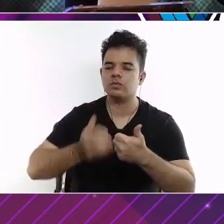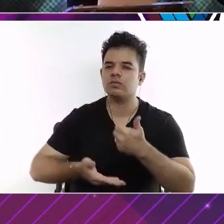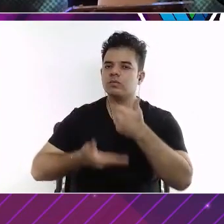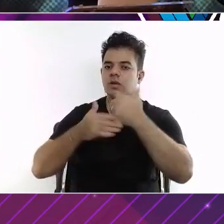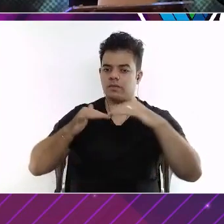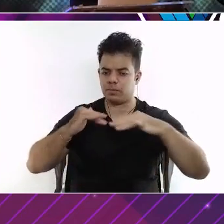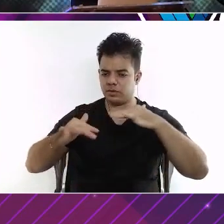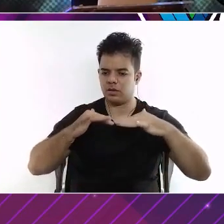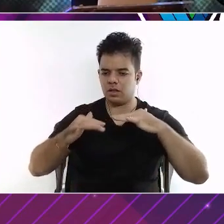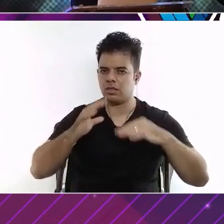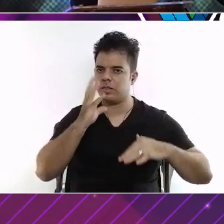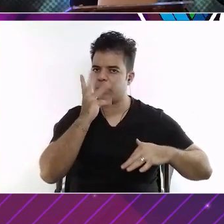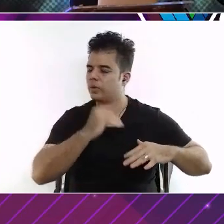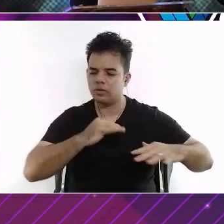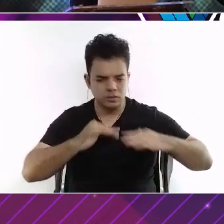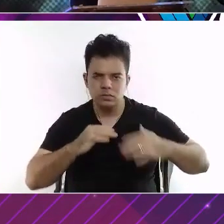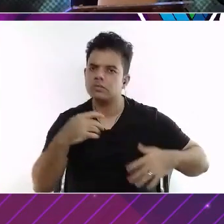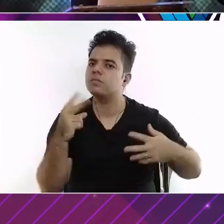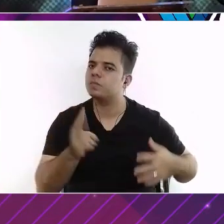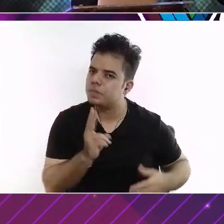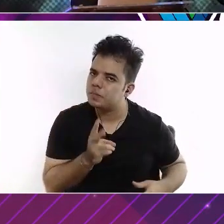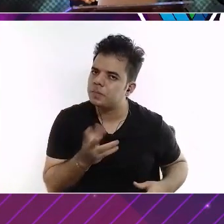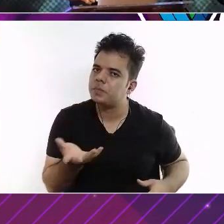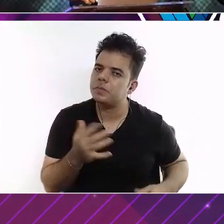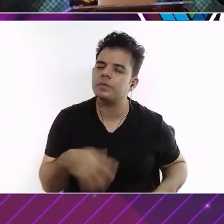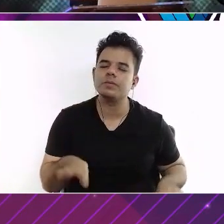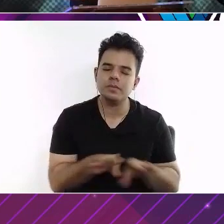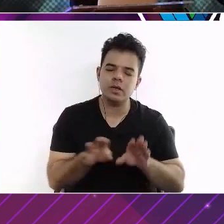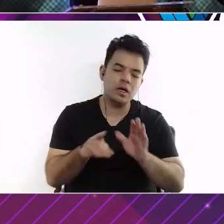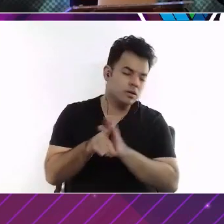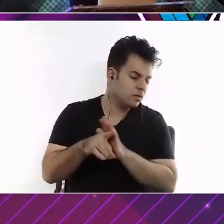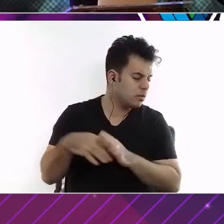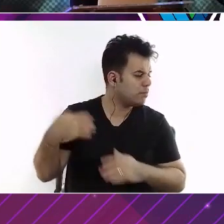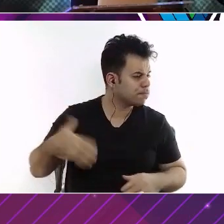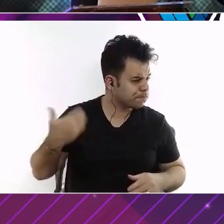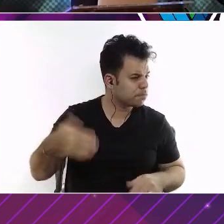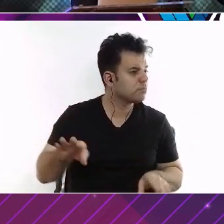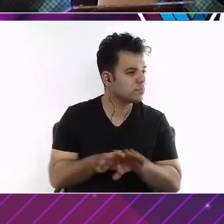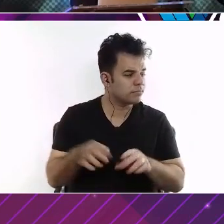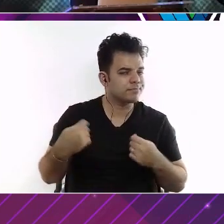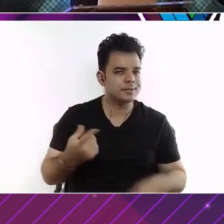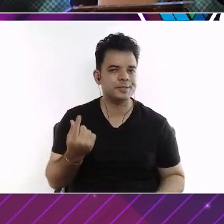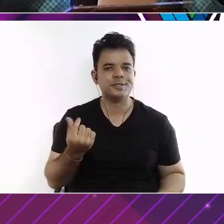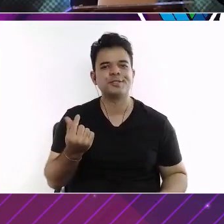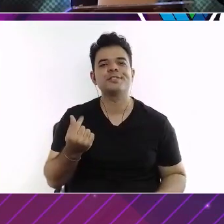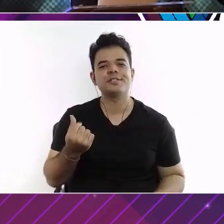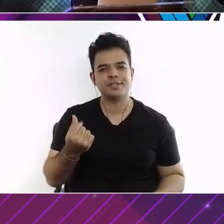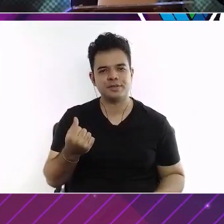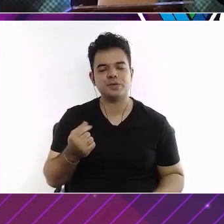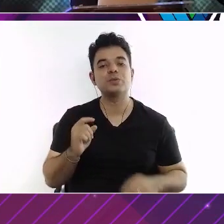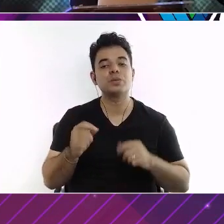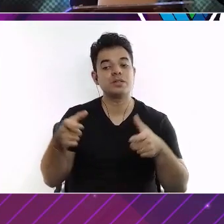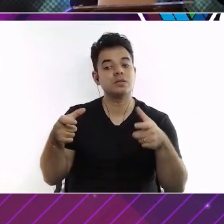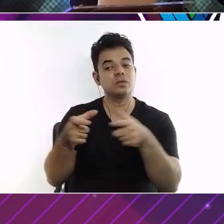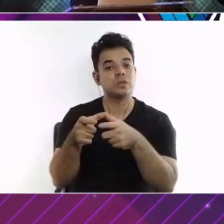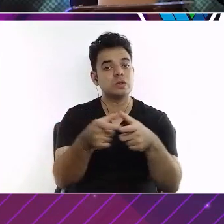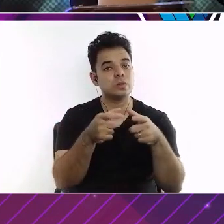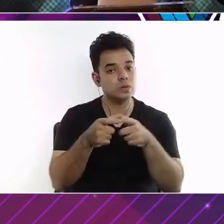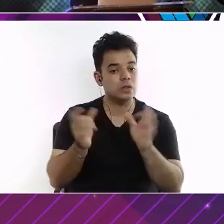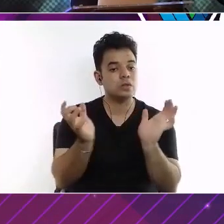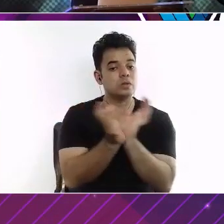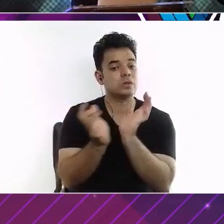e fazer manutenção regular e avaliações de tecnologia e tem que ter recursos para isso. O que significa squads, times ágeis